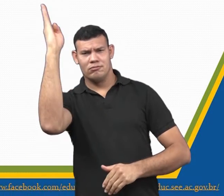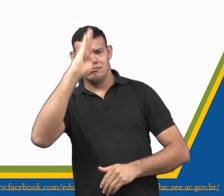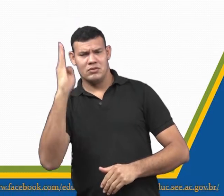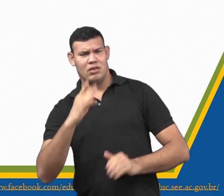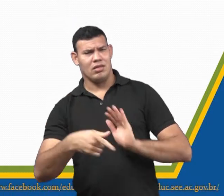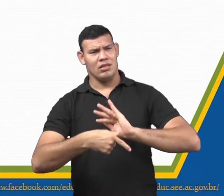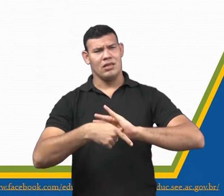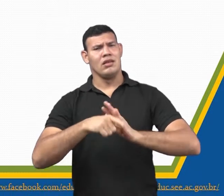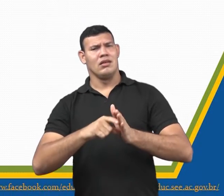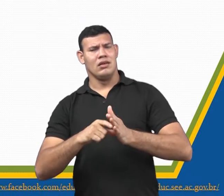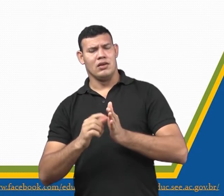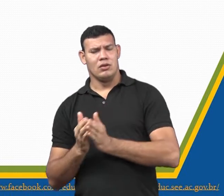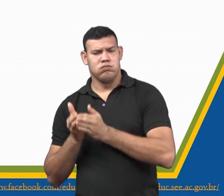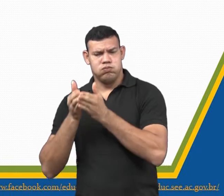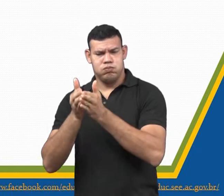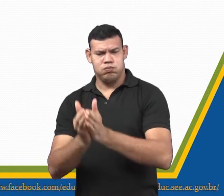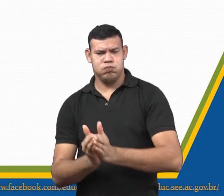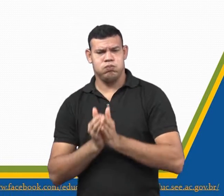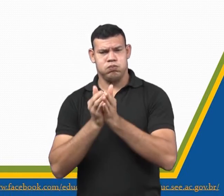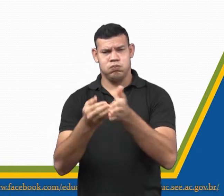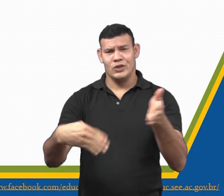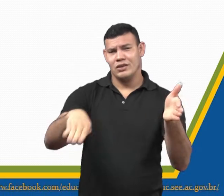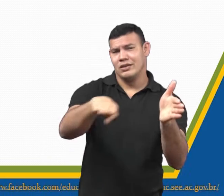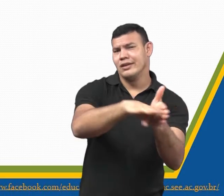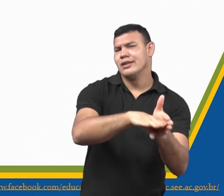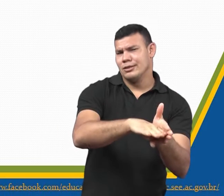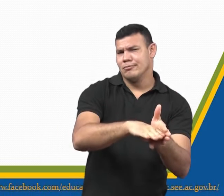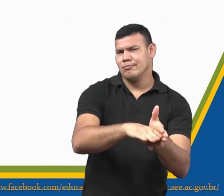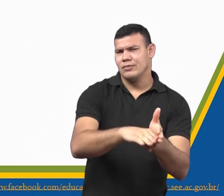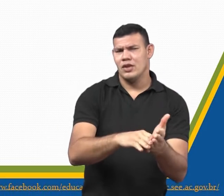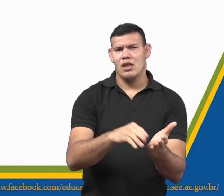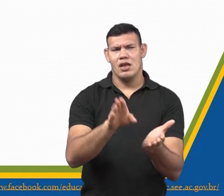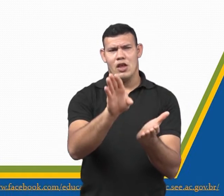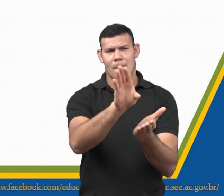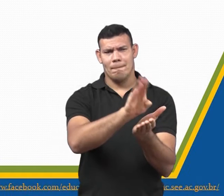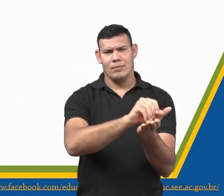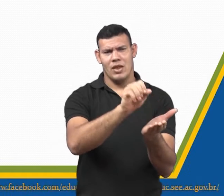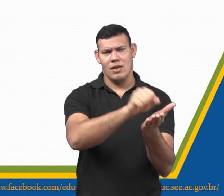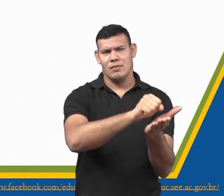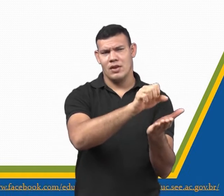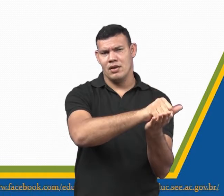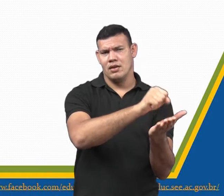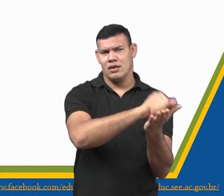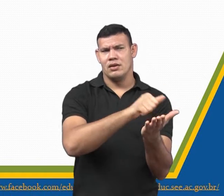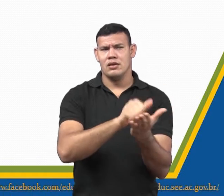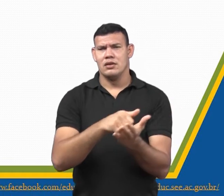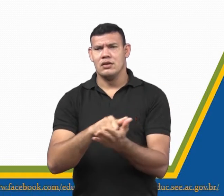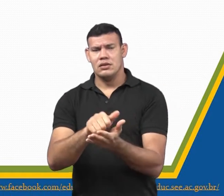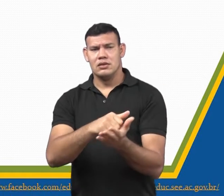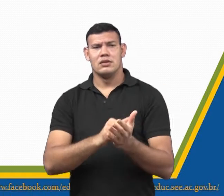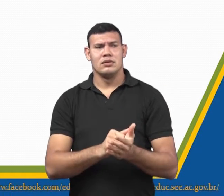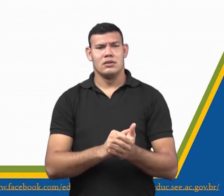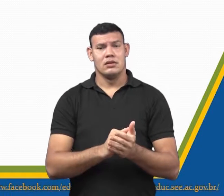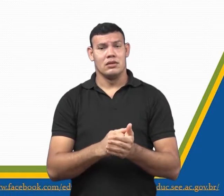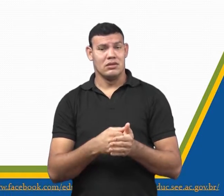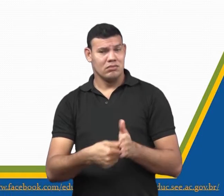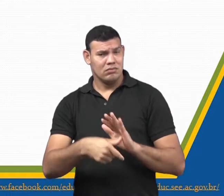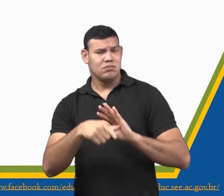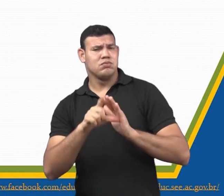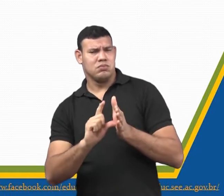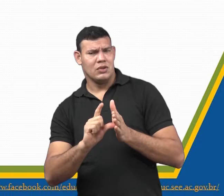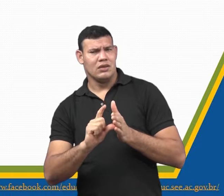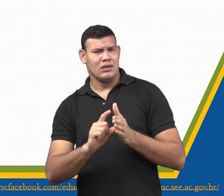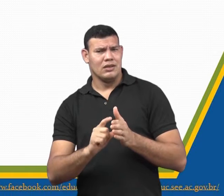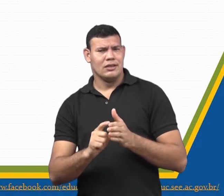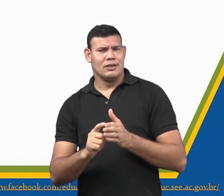chegada dos portugueses. De acordo com dados publicados pela FUNAI, antes da chegada dos portugueses, a